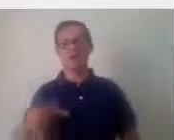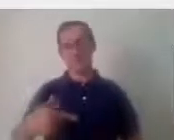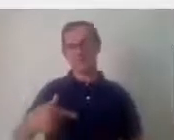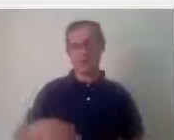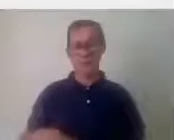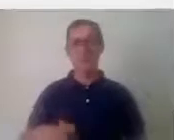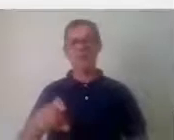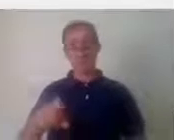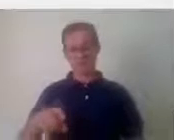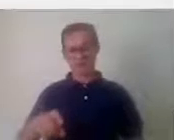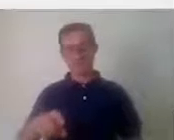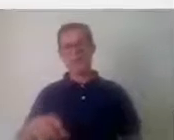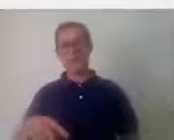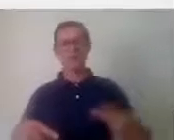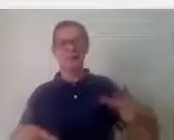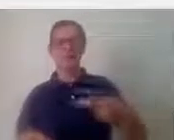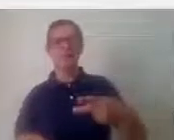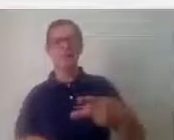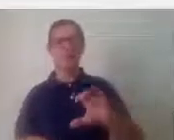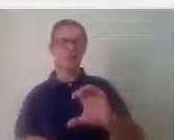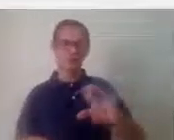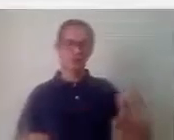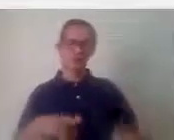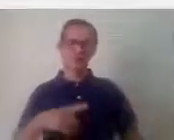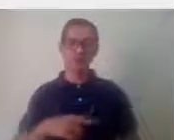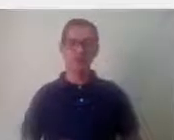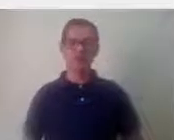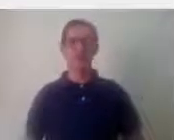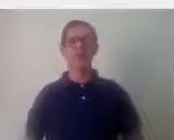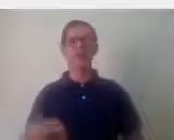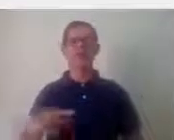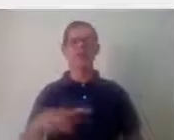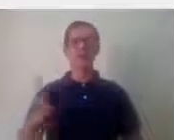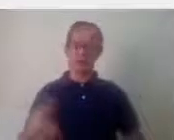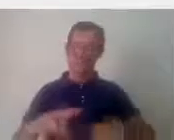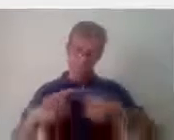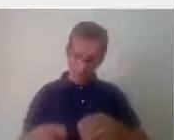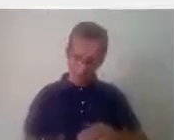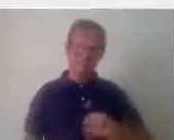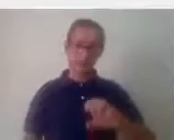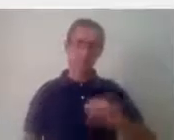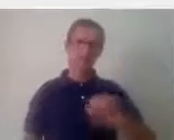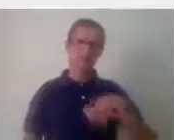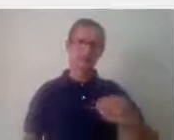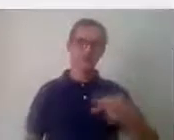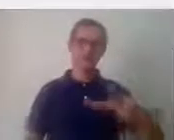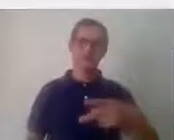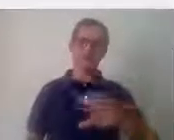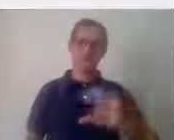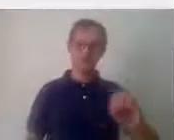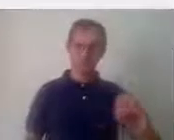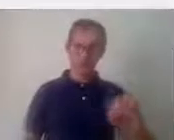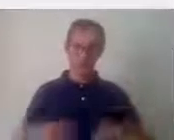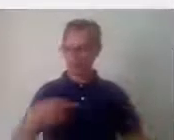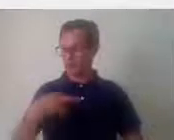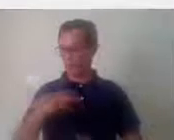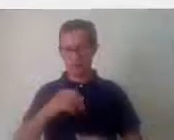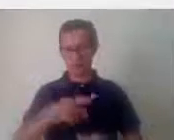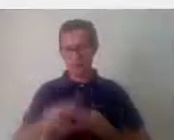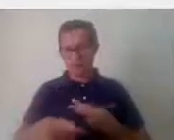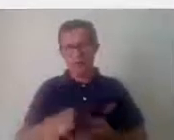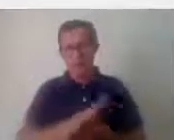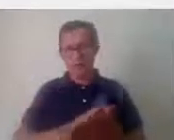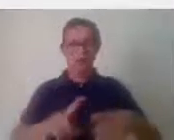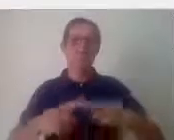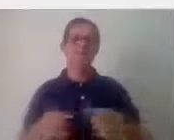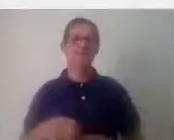a x é menor do que zero, você tem um ponto de máximo. Se a sua hessiana é menor do que zero, você não pode falar nada. E